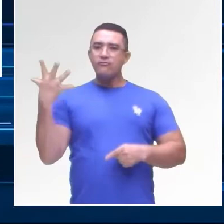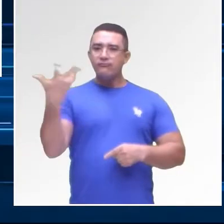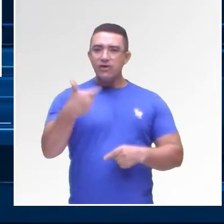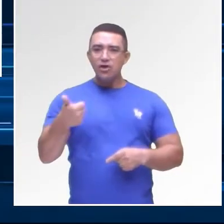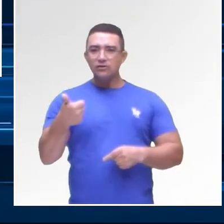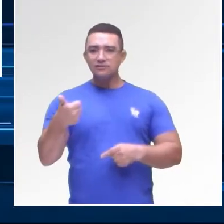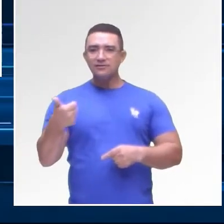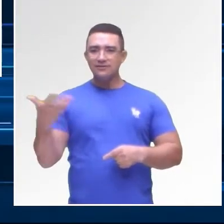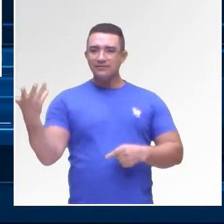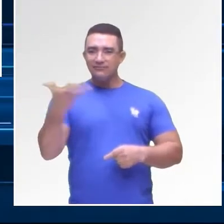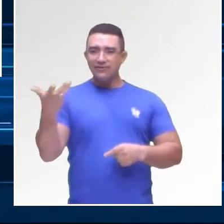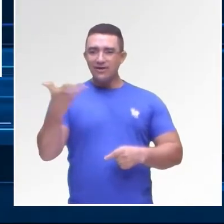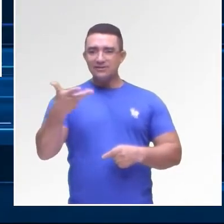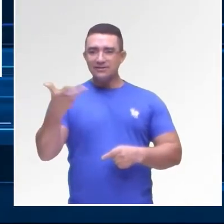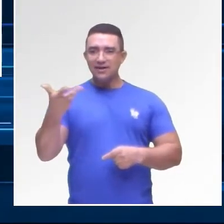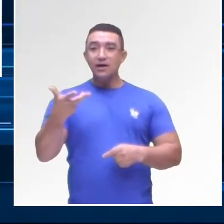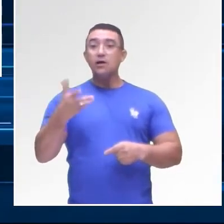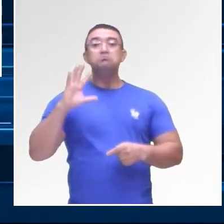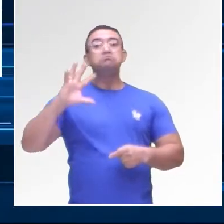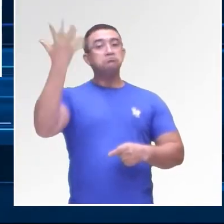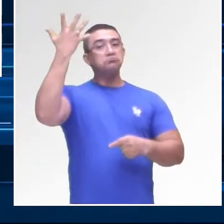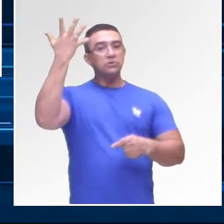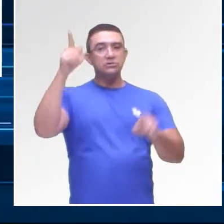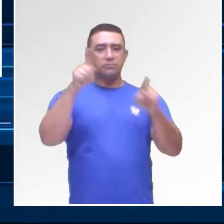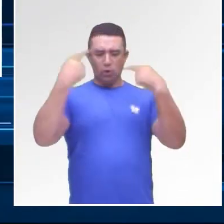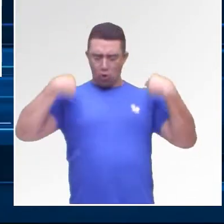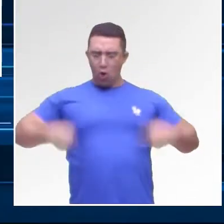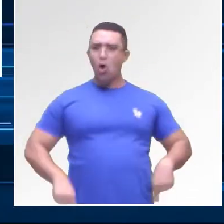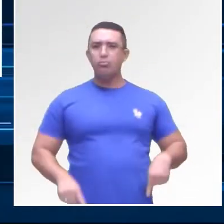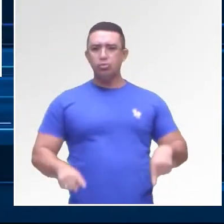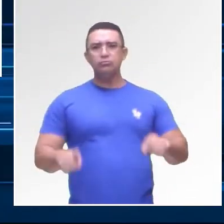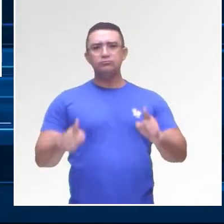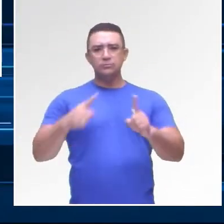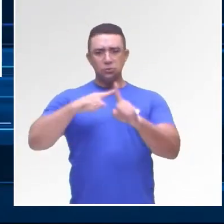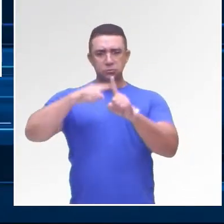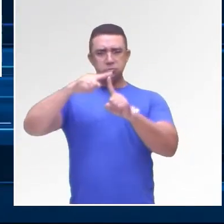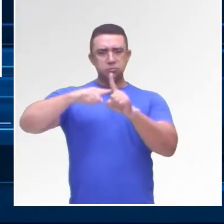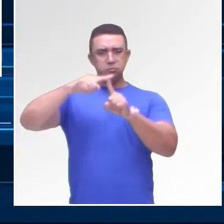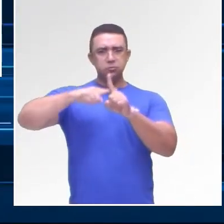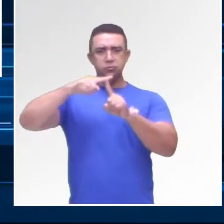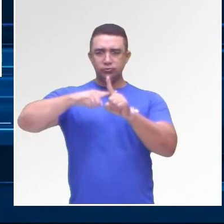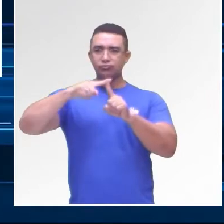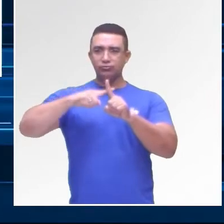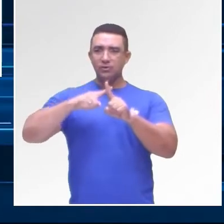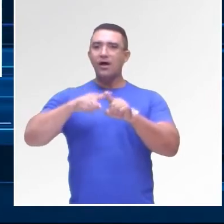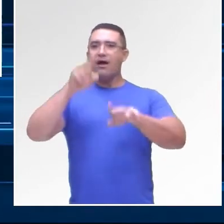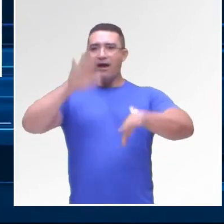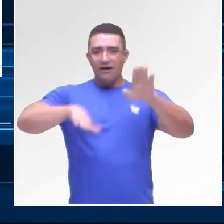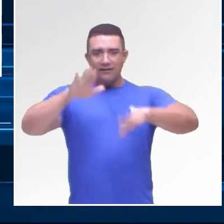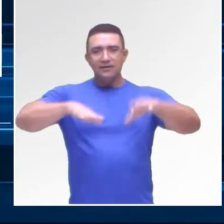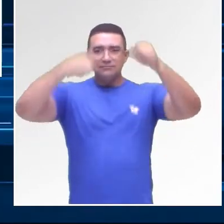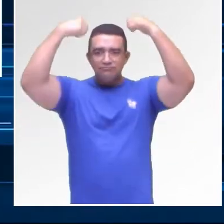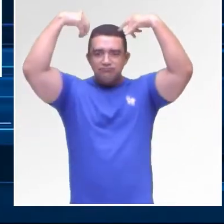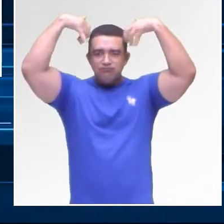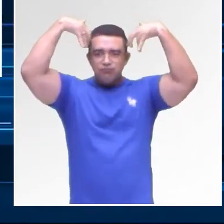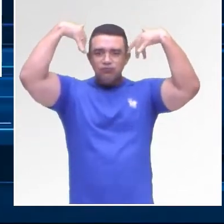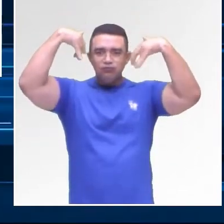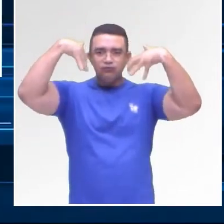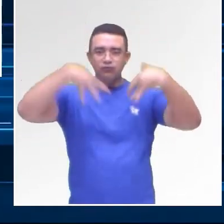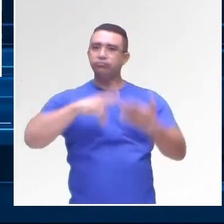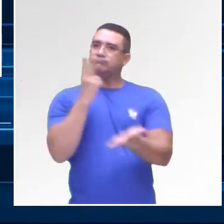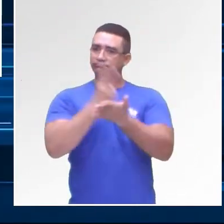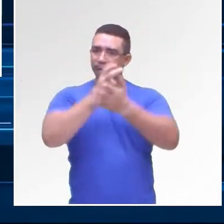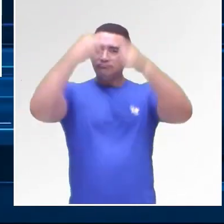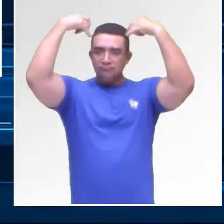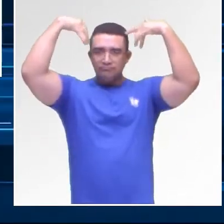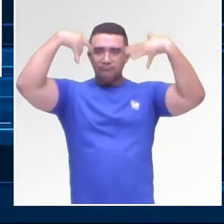veias, ocorre o aumento da temperatura corporal. Por isso, transpiramos durante a atividade física, pois o corpo precisa